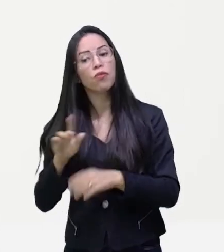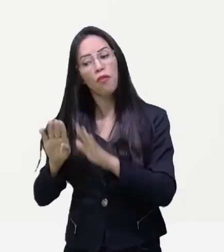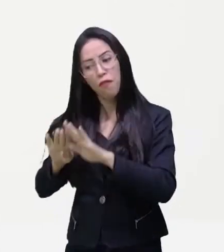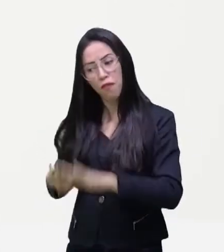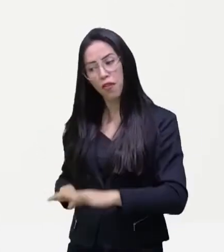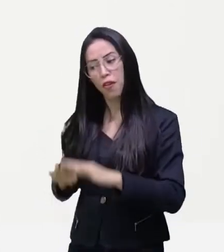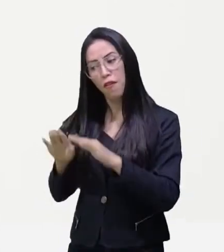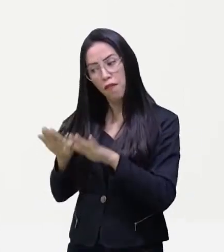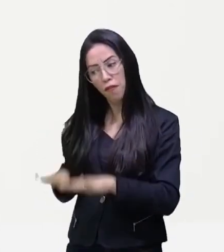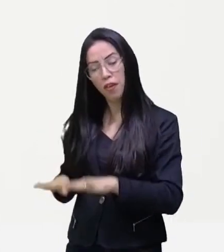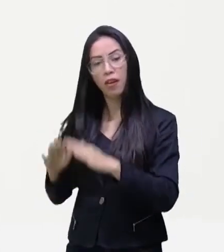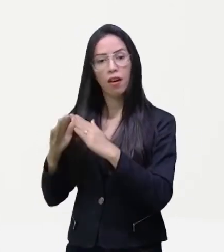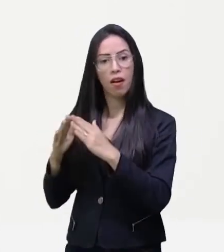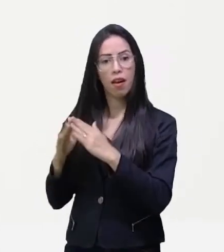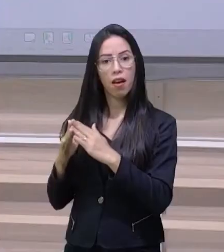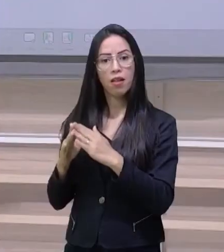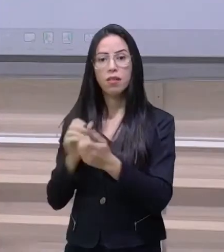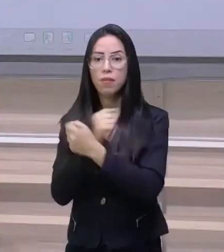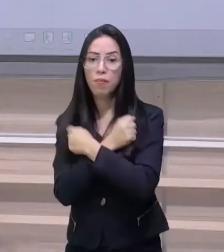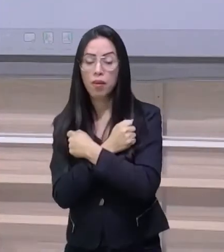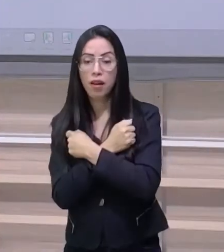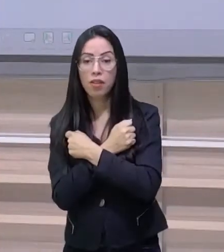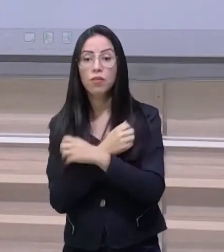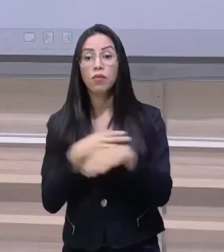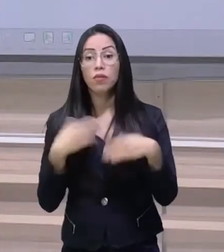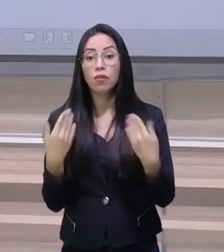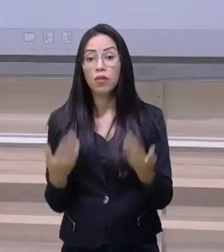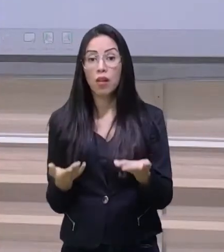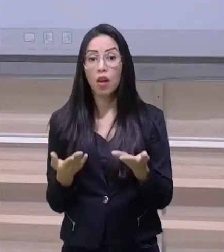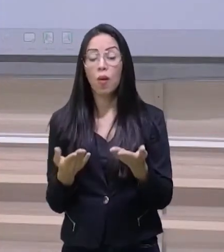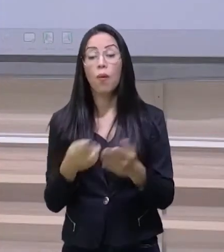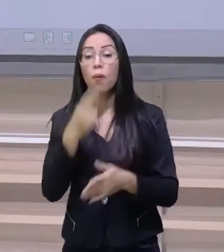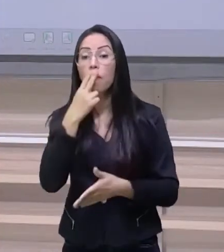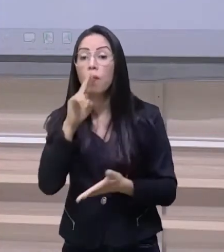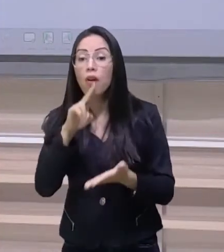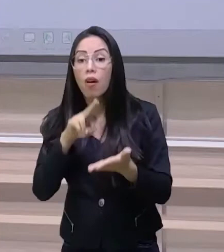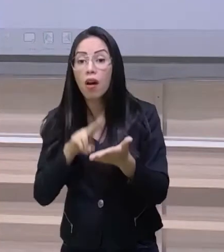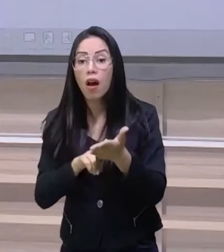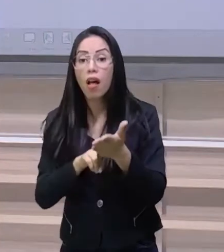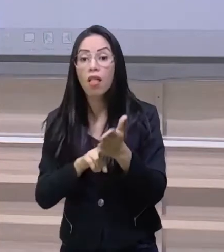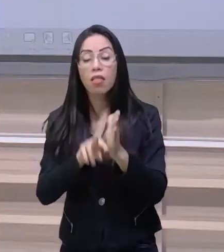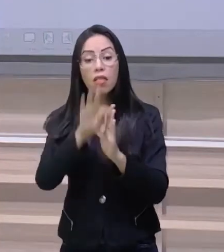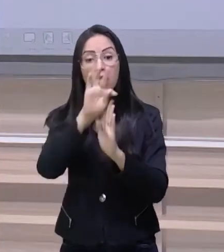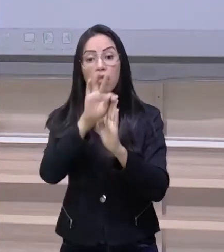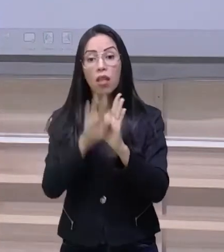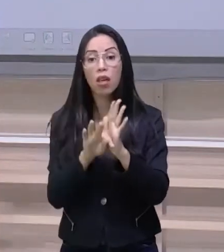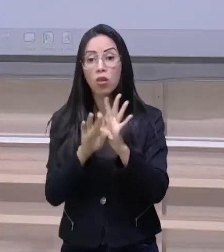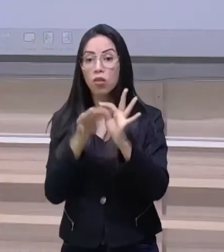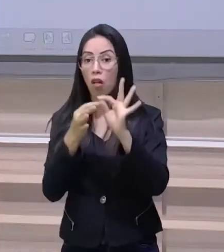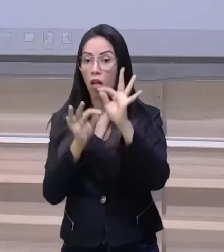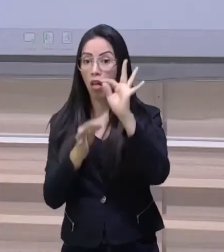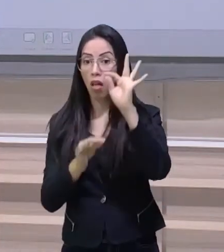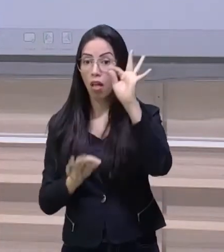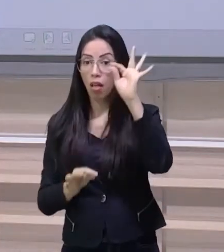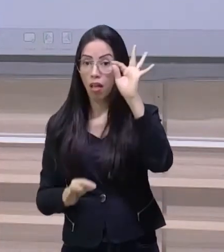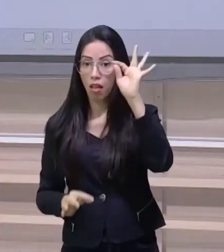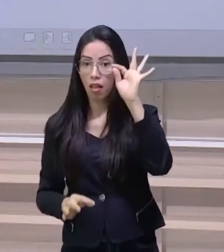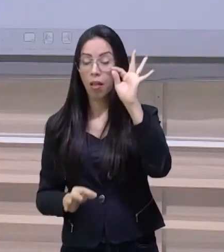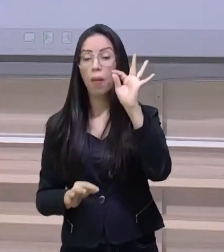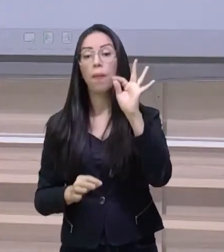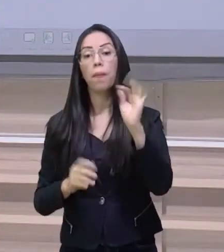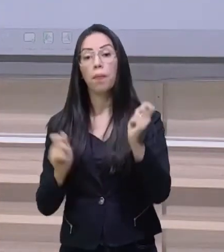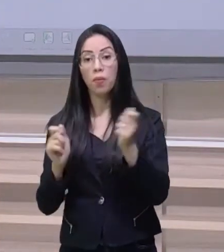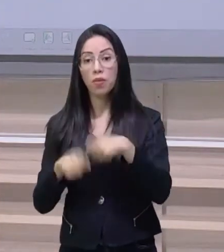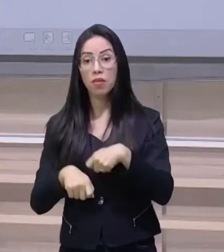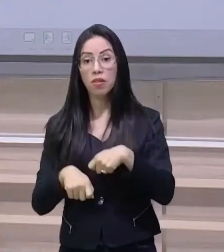bilhete? A carta, ela é um texto maior, né? Ela, você pode escrever muito mais coisas. O